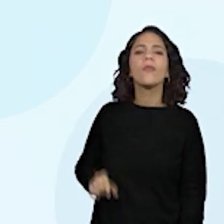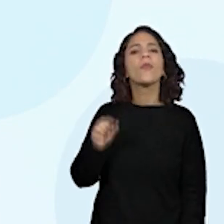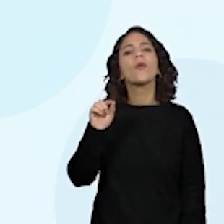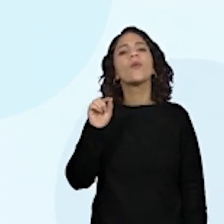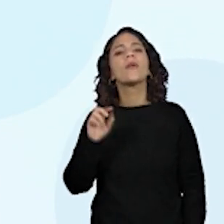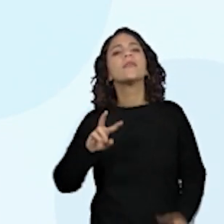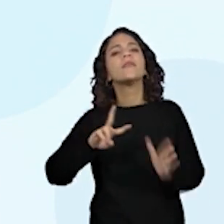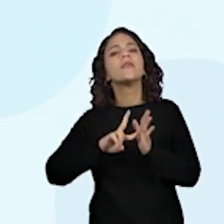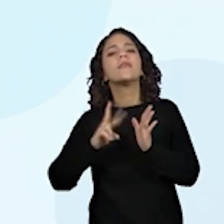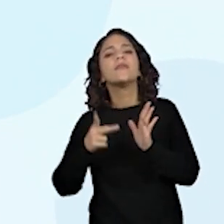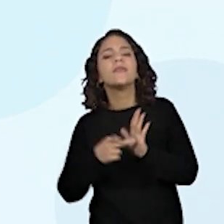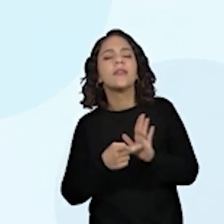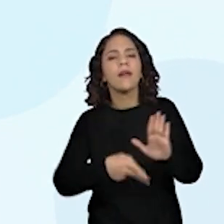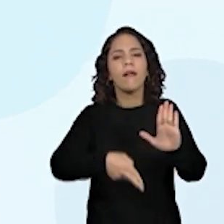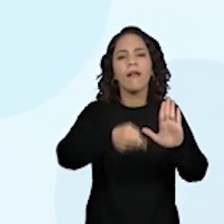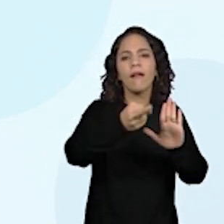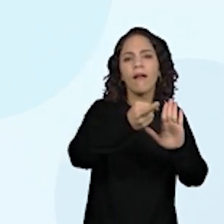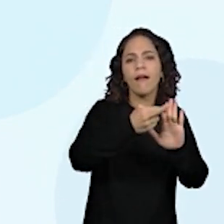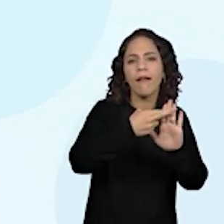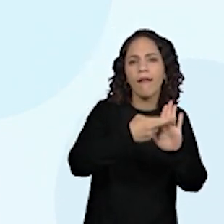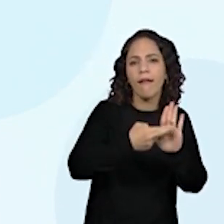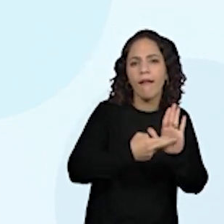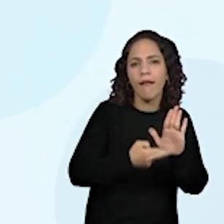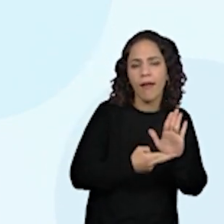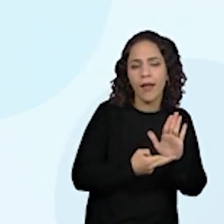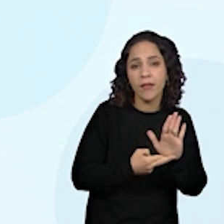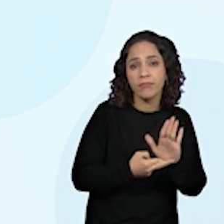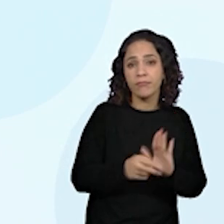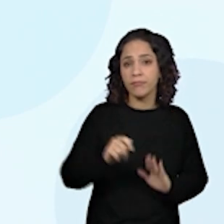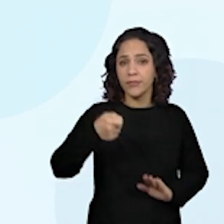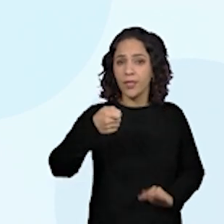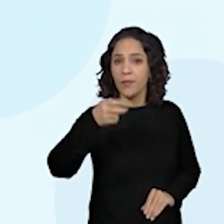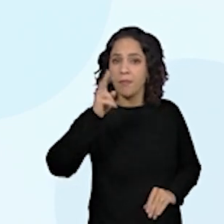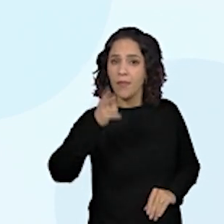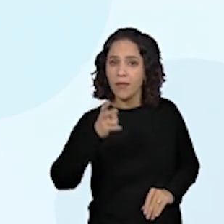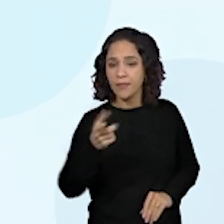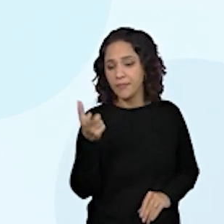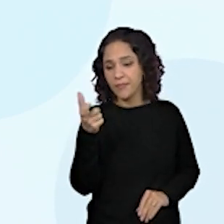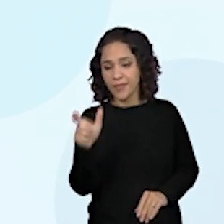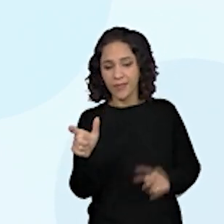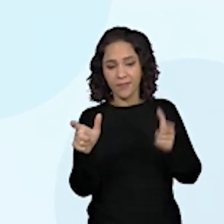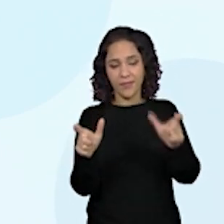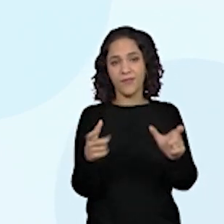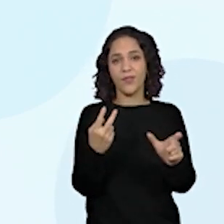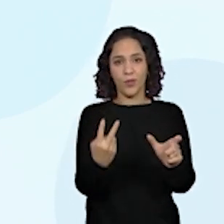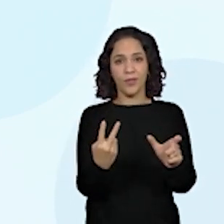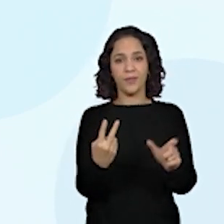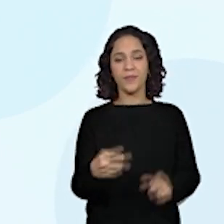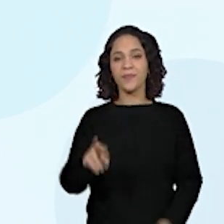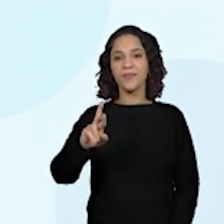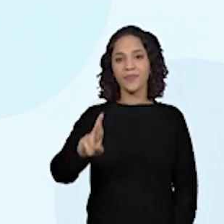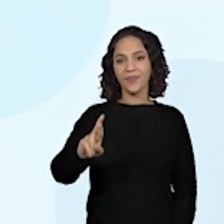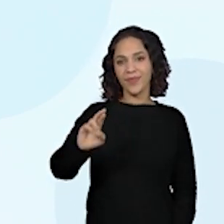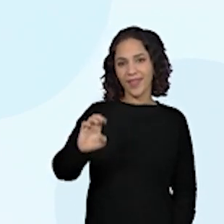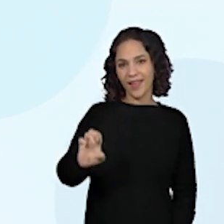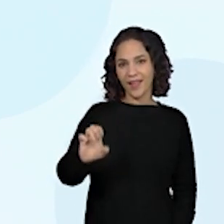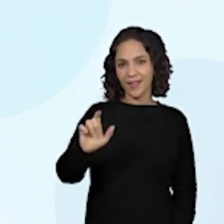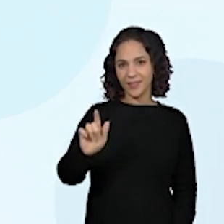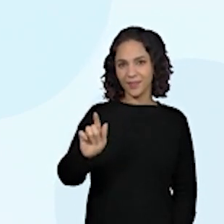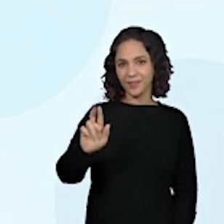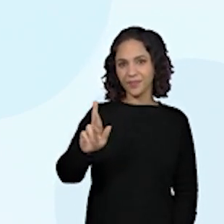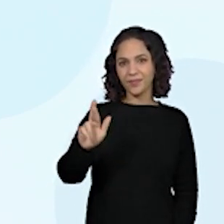são regras e regulamentos, estudantes? Este é o título da aula e para isso,